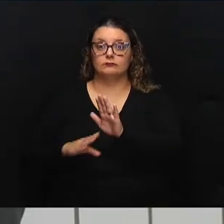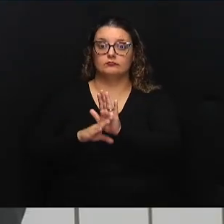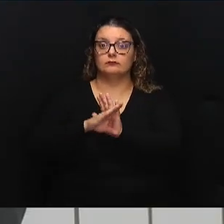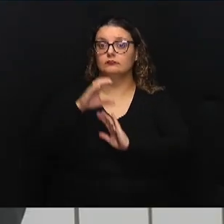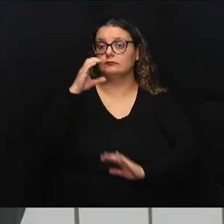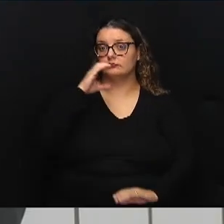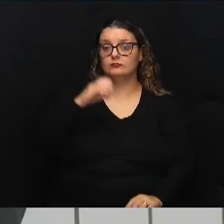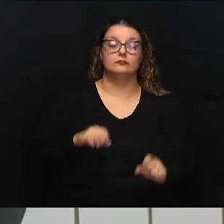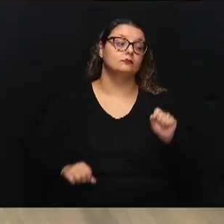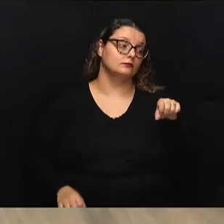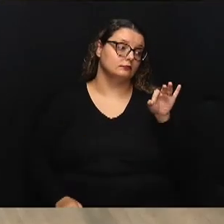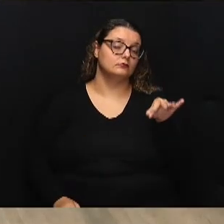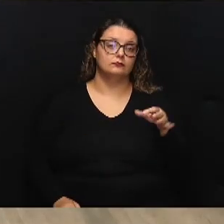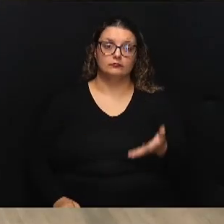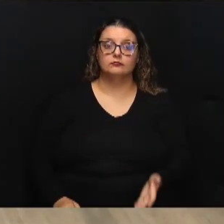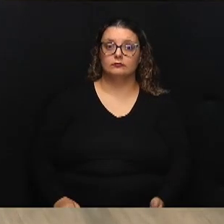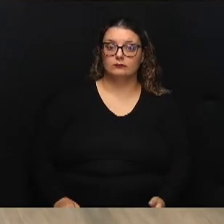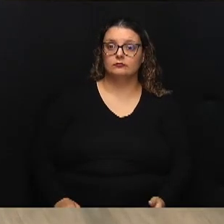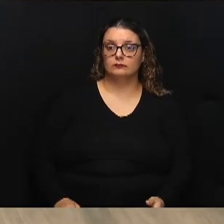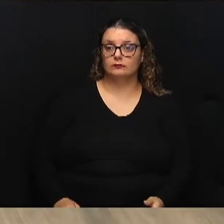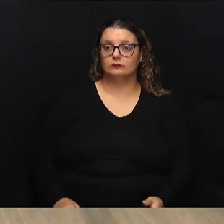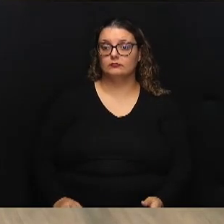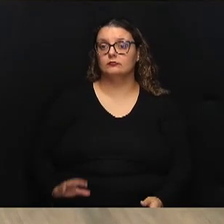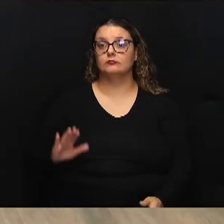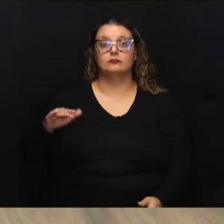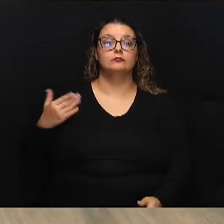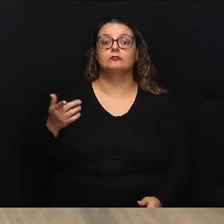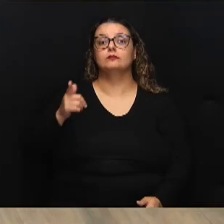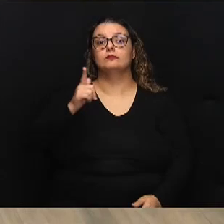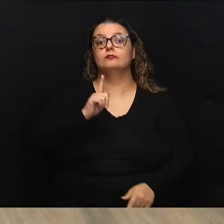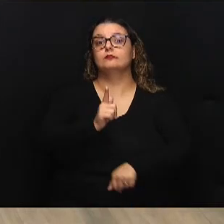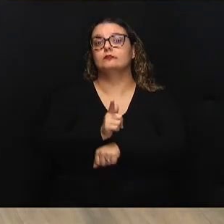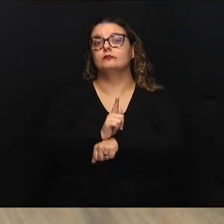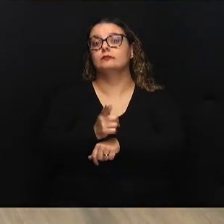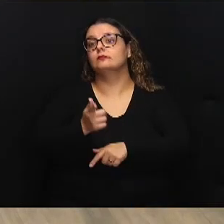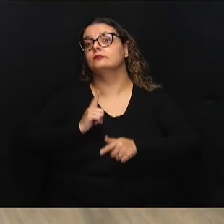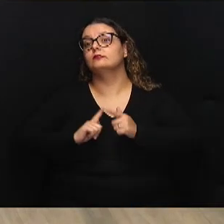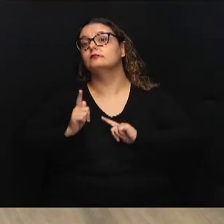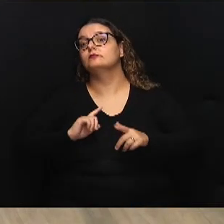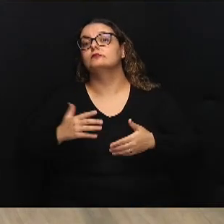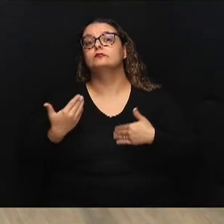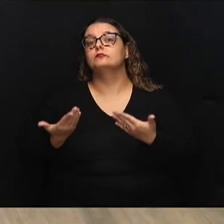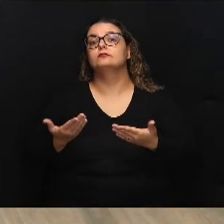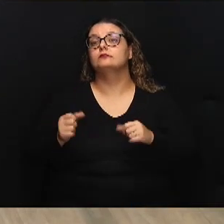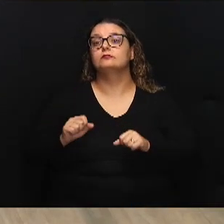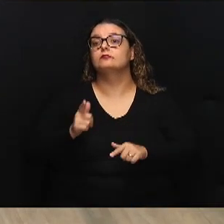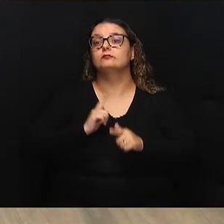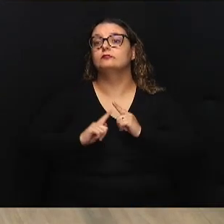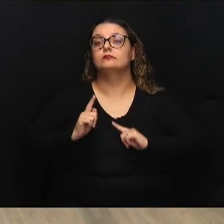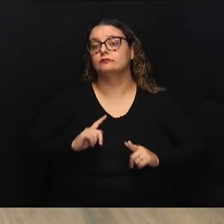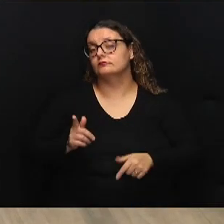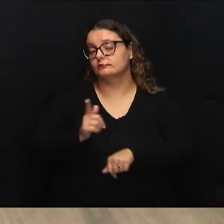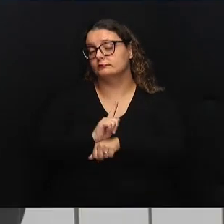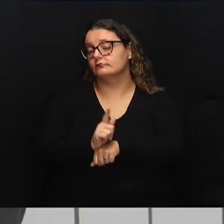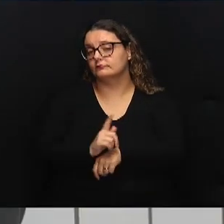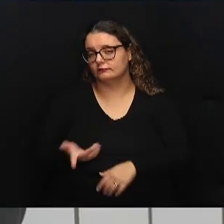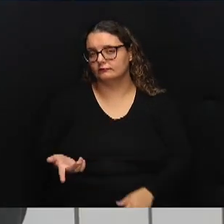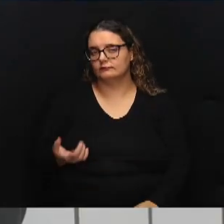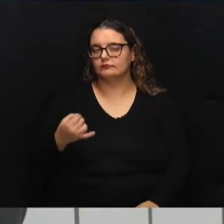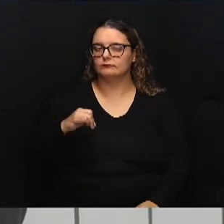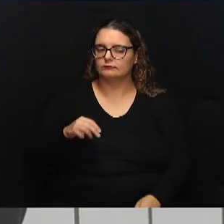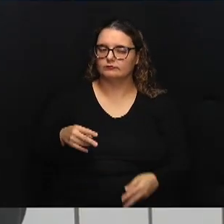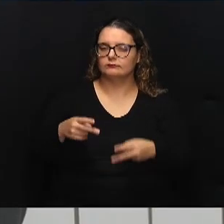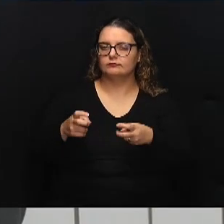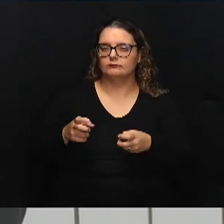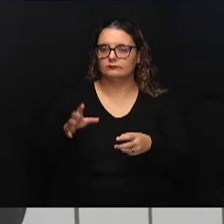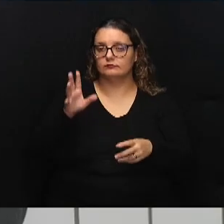né? Exatamente. Eles querem quando que eu vou virar gerente, né? Quando que eu posso virar gerente? E se realmente ele percebe que ele